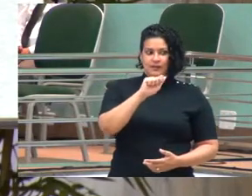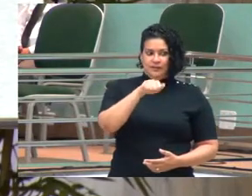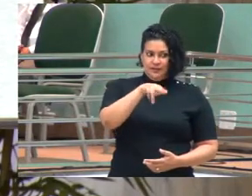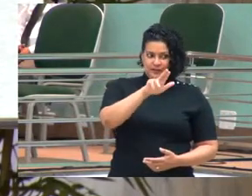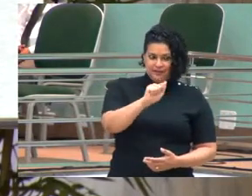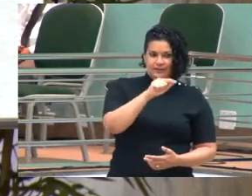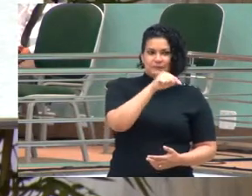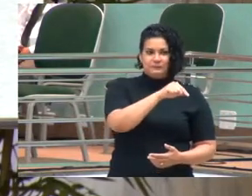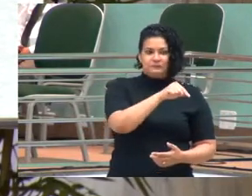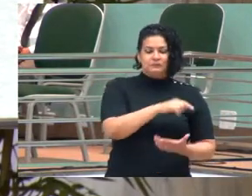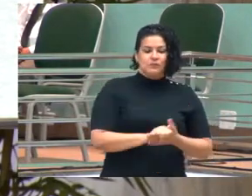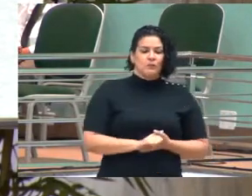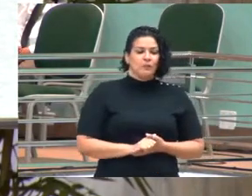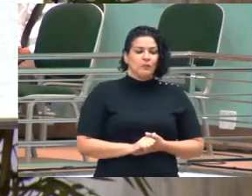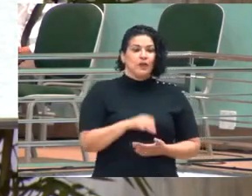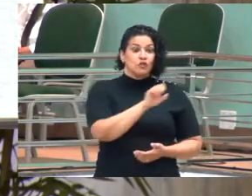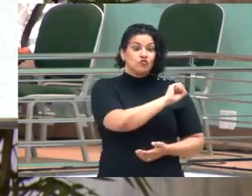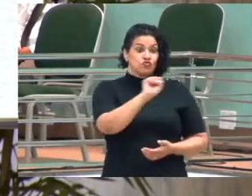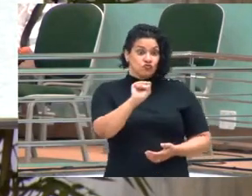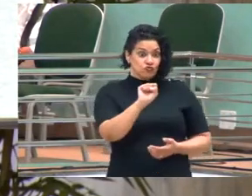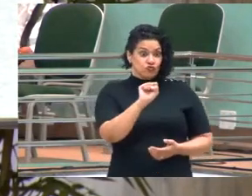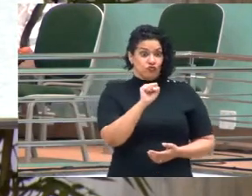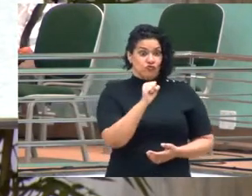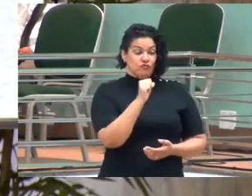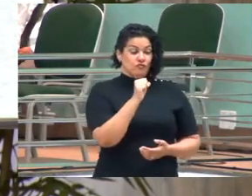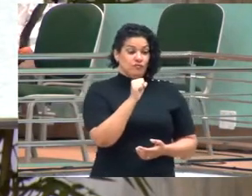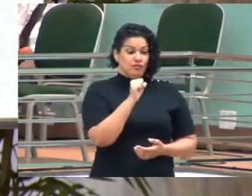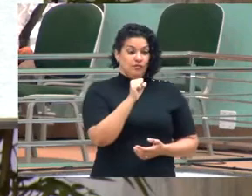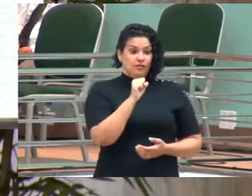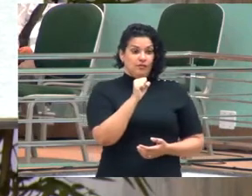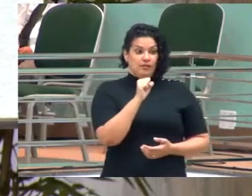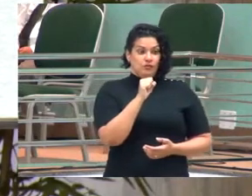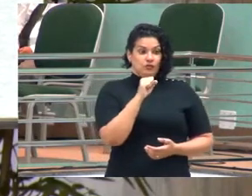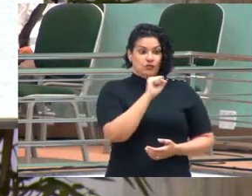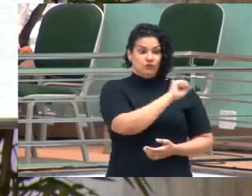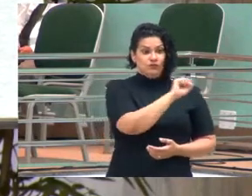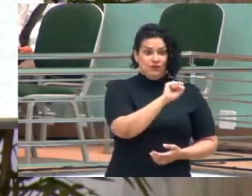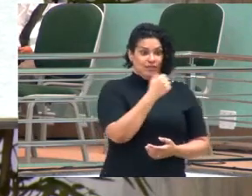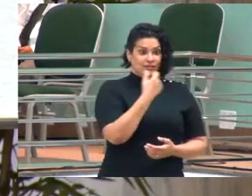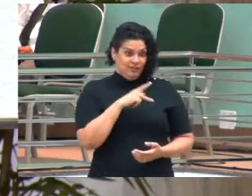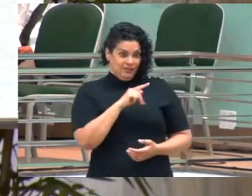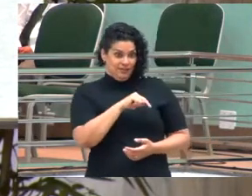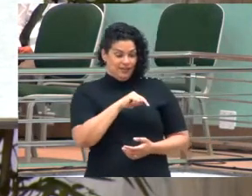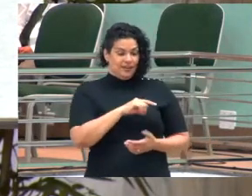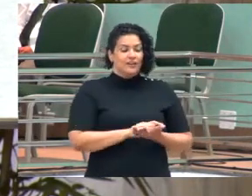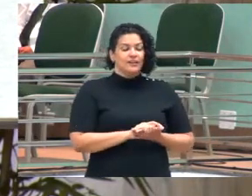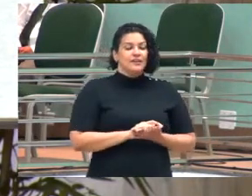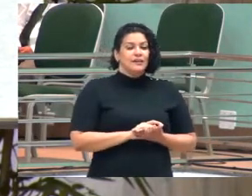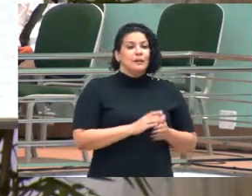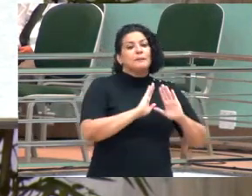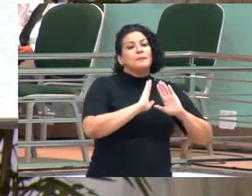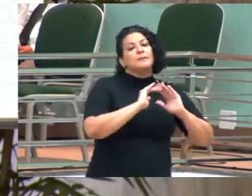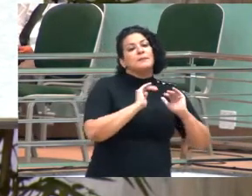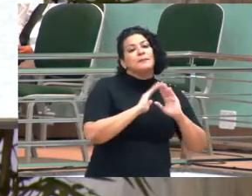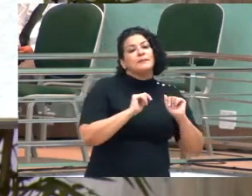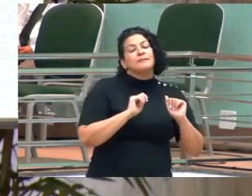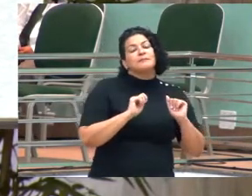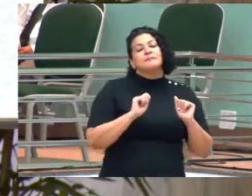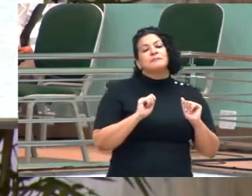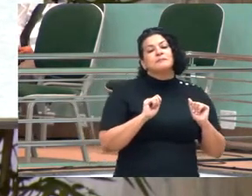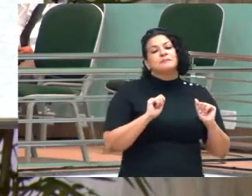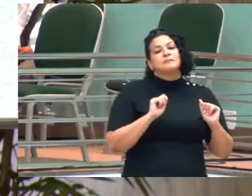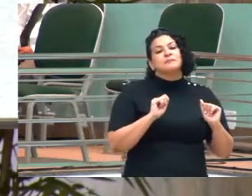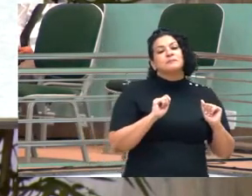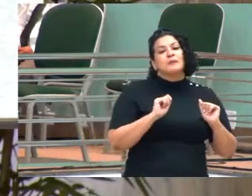sacerdote. Ele o fez. Era um menino muito hábil, líder. ele ficou desconfiado,